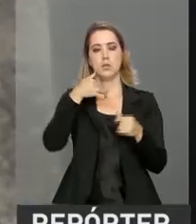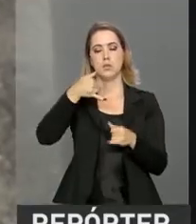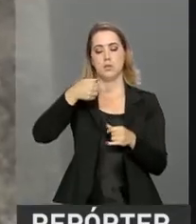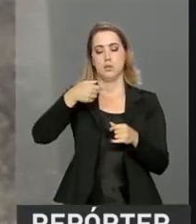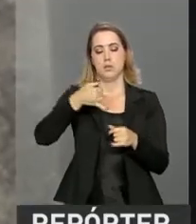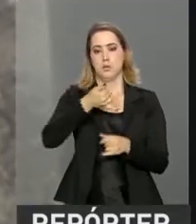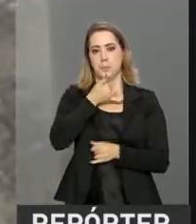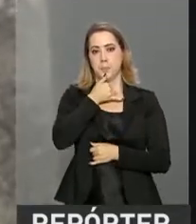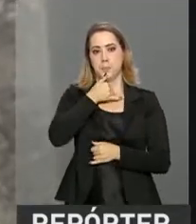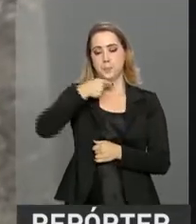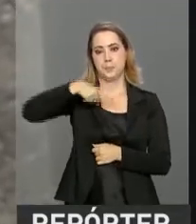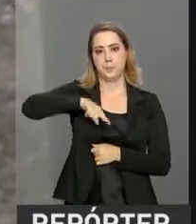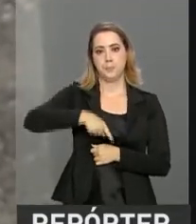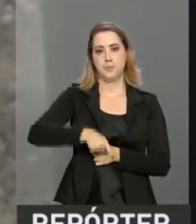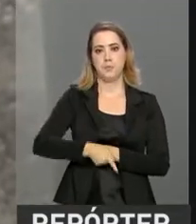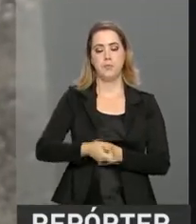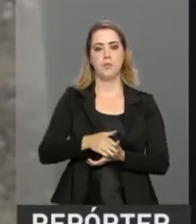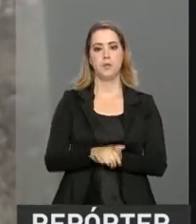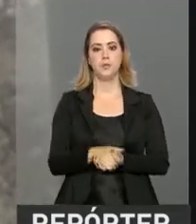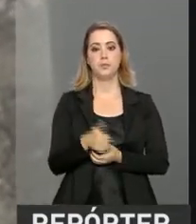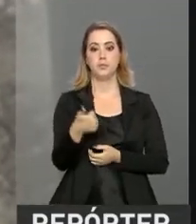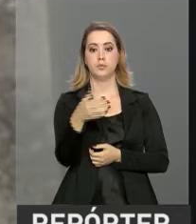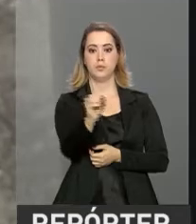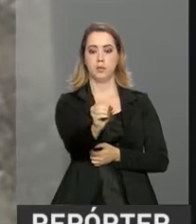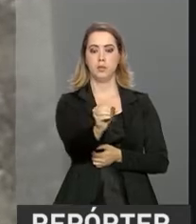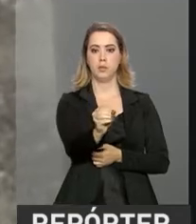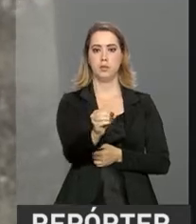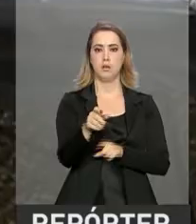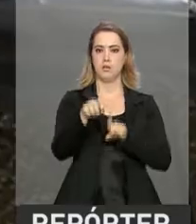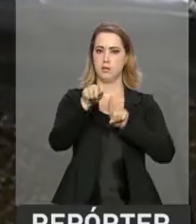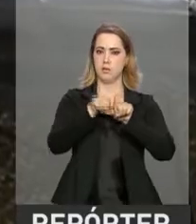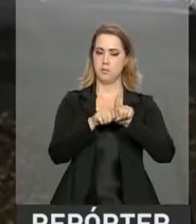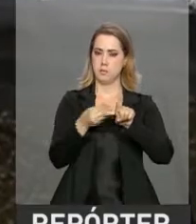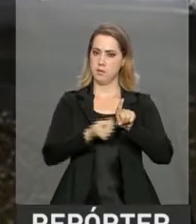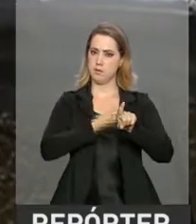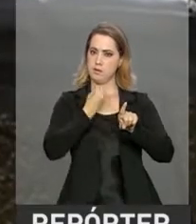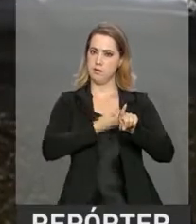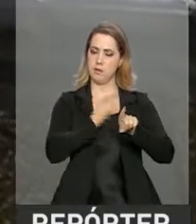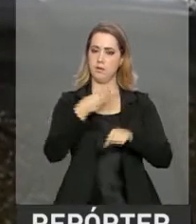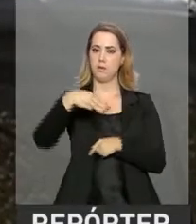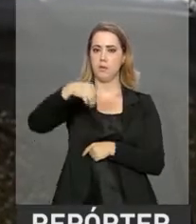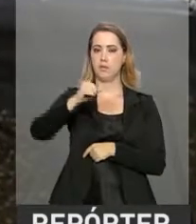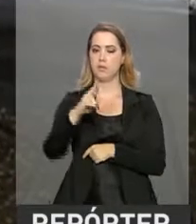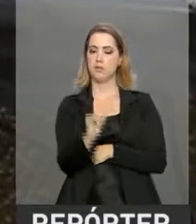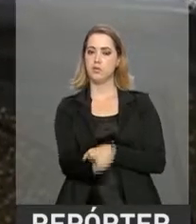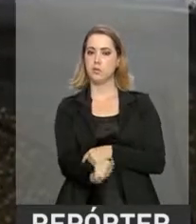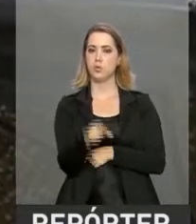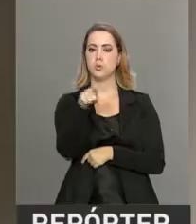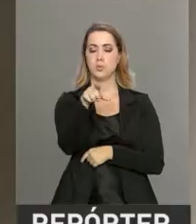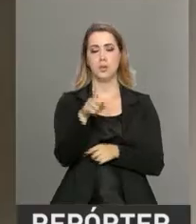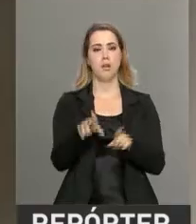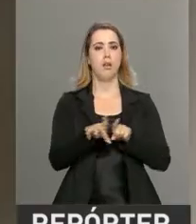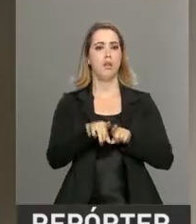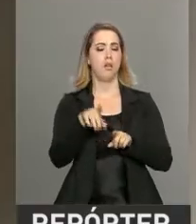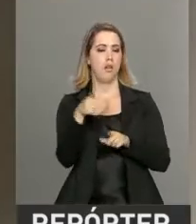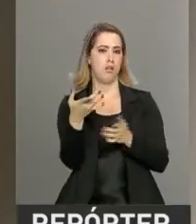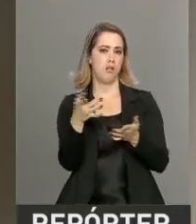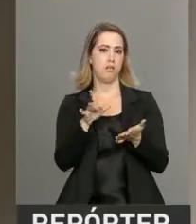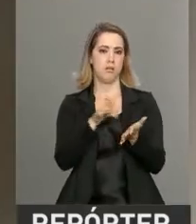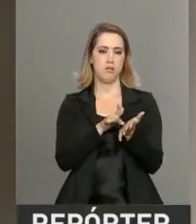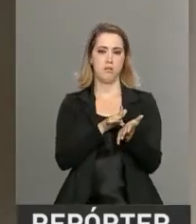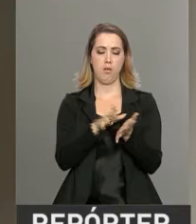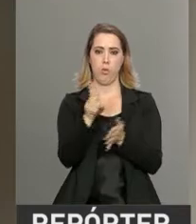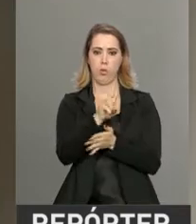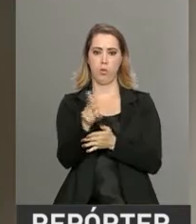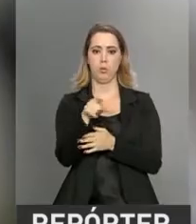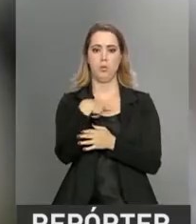há dez meses a vida de maria nome fictício para proteger a privacidade do paciente ficaria assim